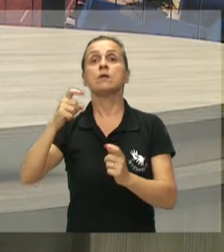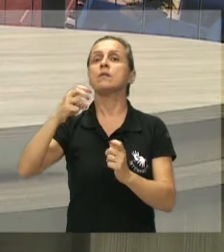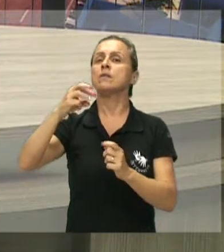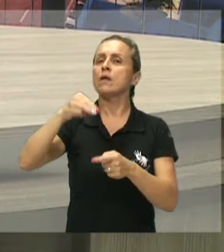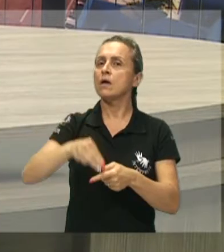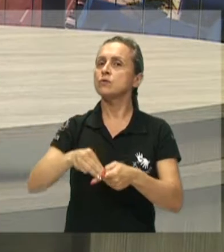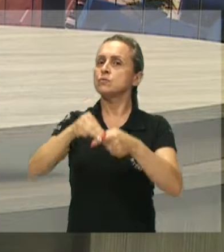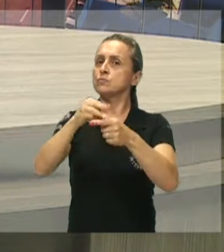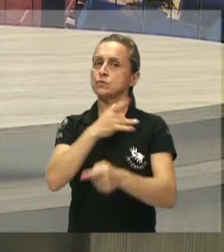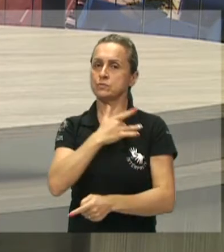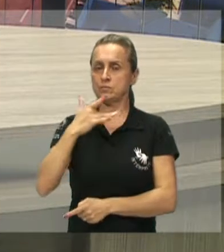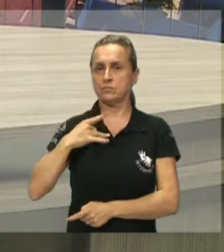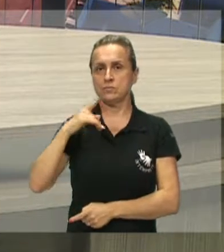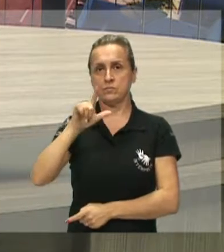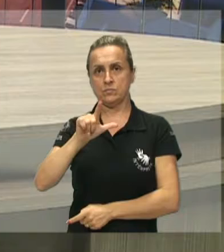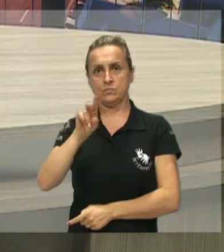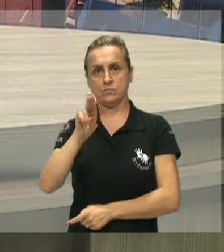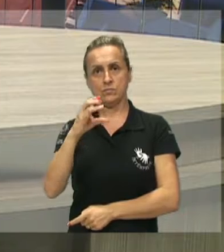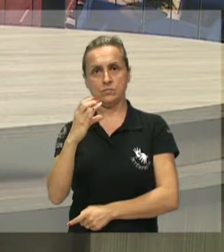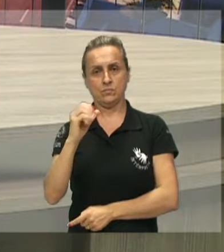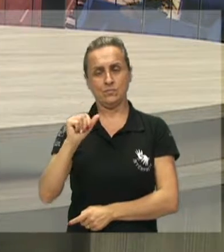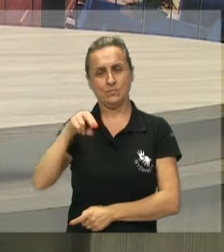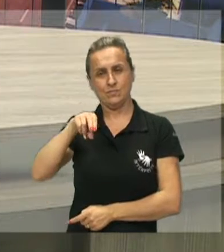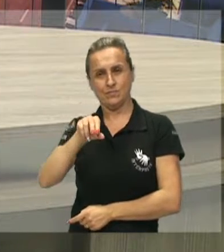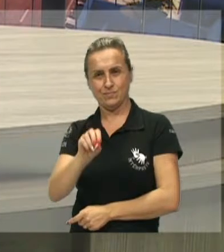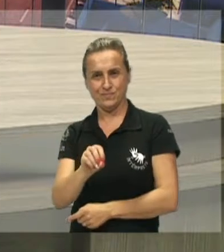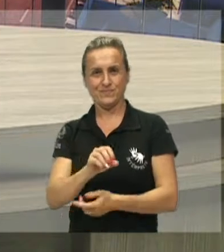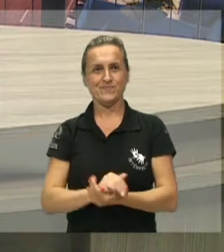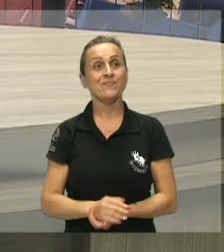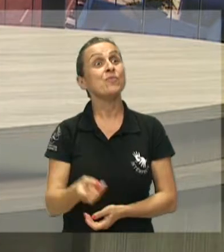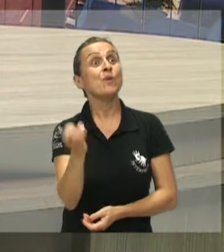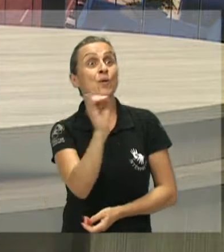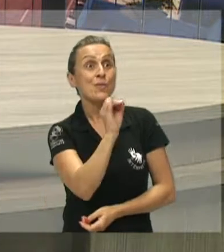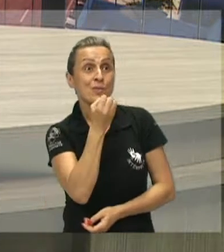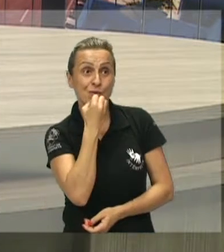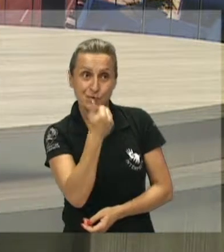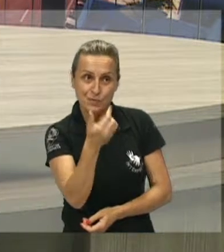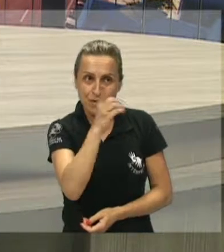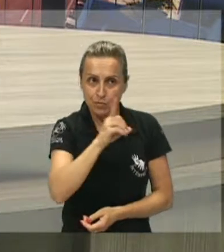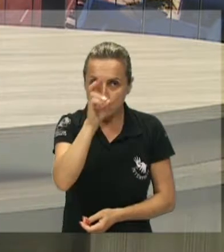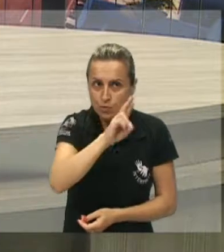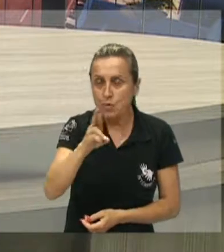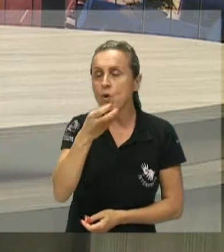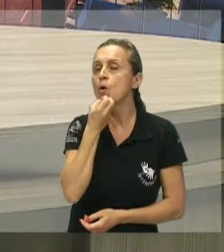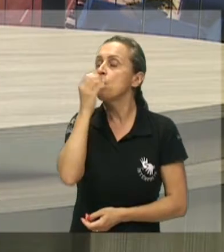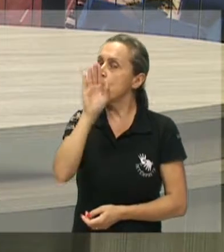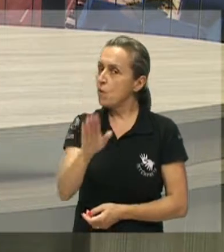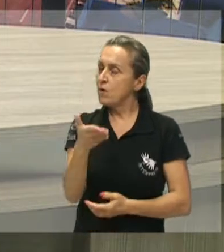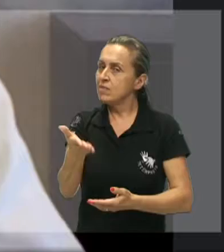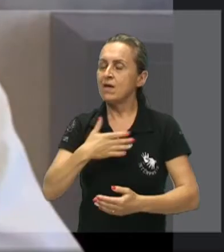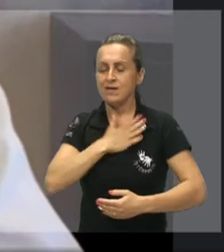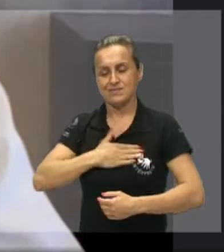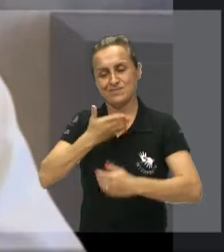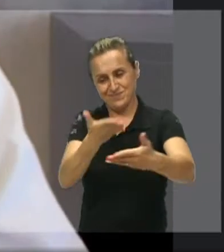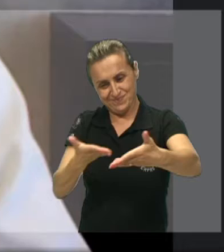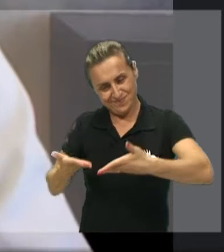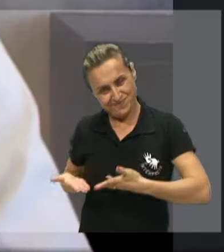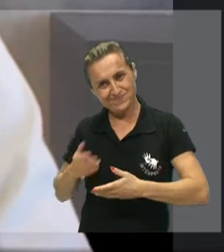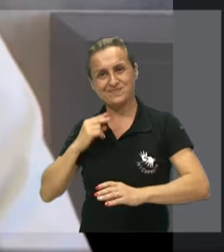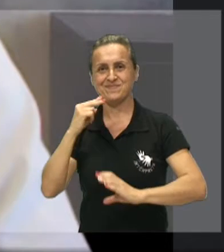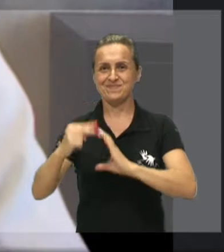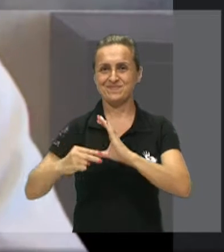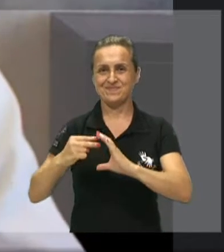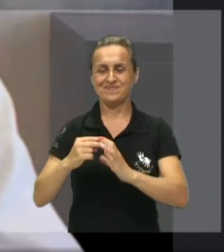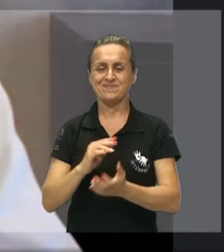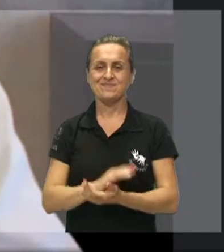Zunino. Olá, tudo bem, doutor? Uma boa tarde para o senhor. Seja bem-vindo aqui ao Câmara Aberta. Olá, boa